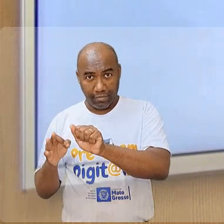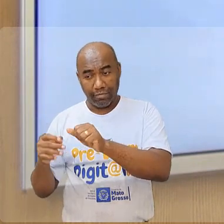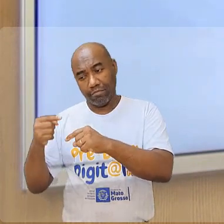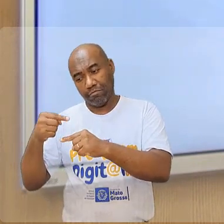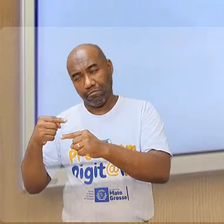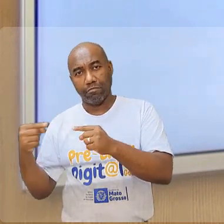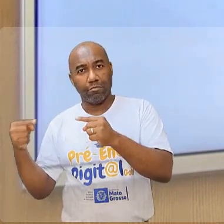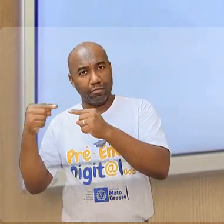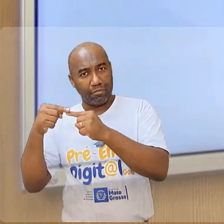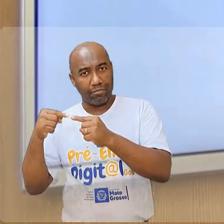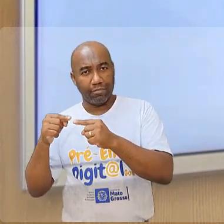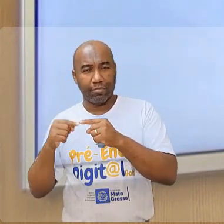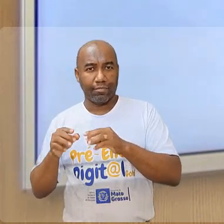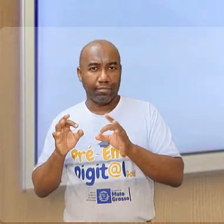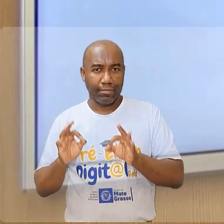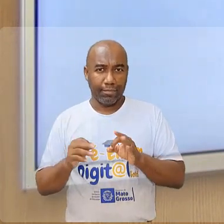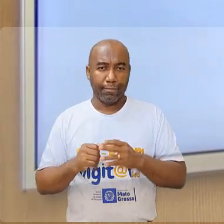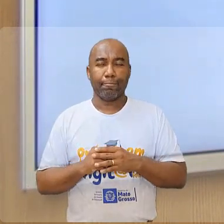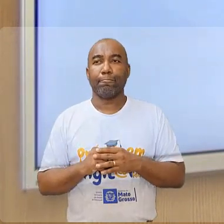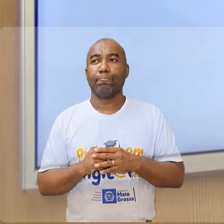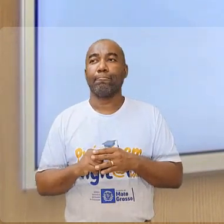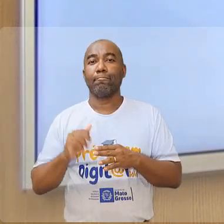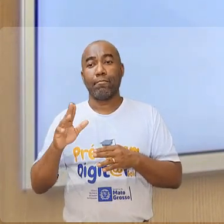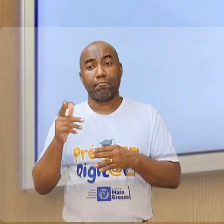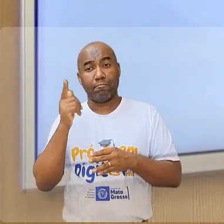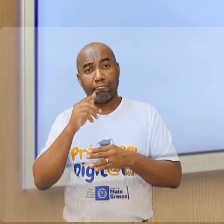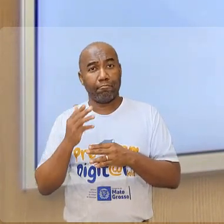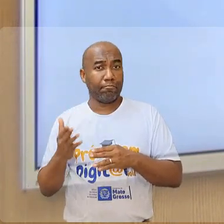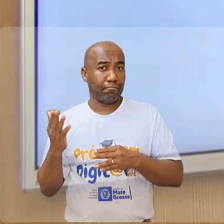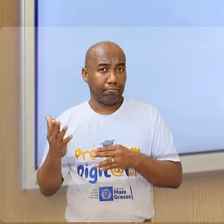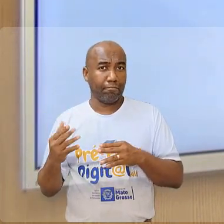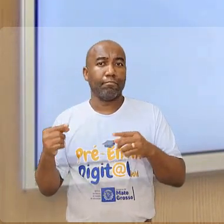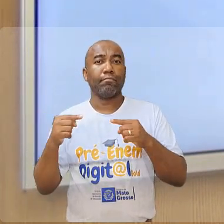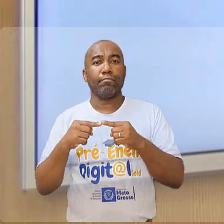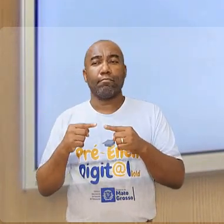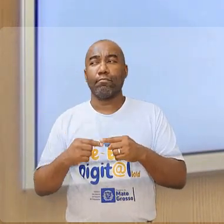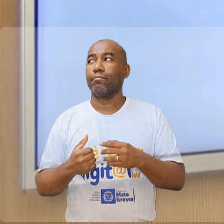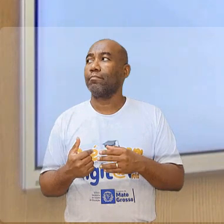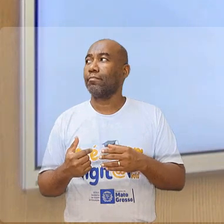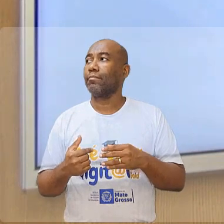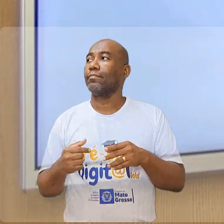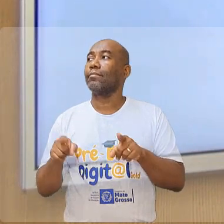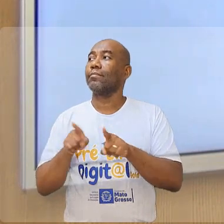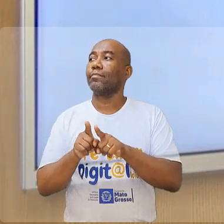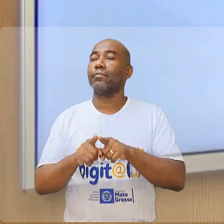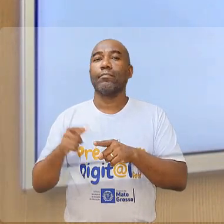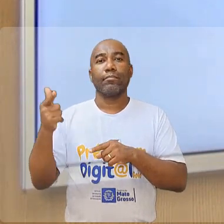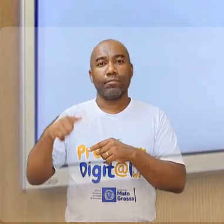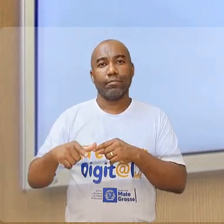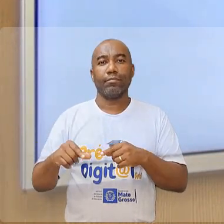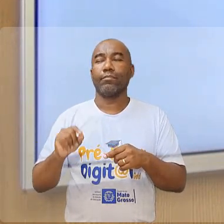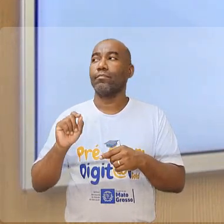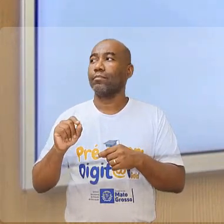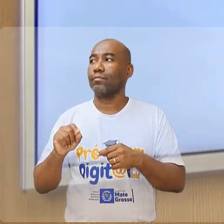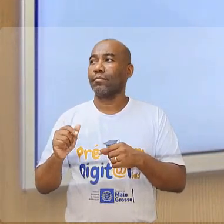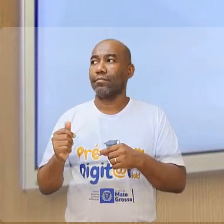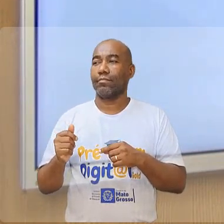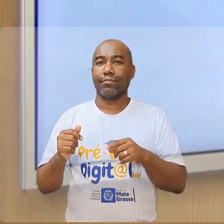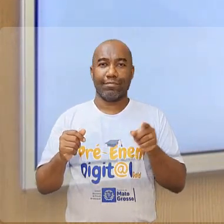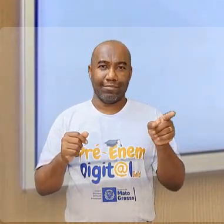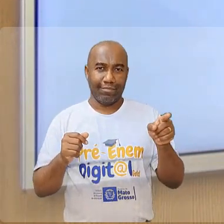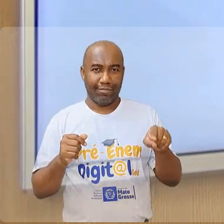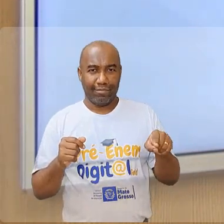mais uma relação Zinha boba que nem sabe escrever para você mas que tá aí a gente usa também agora vamos voltar no caso do ângulo